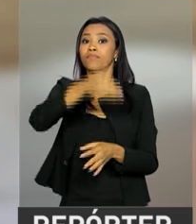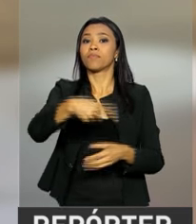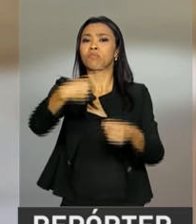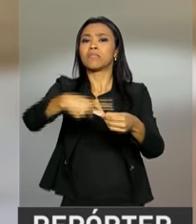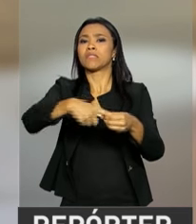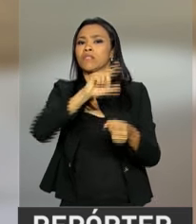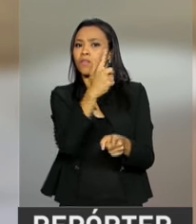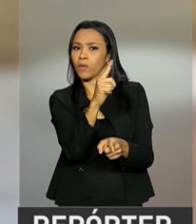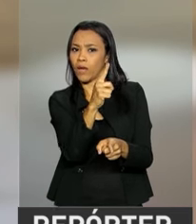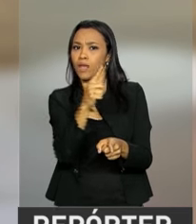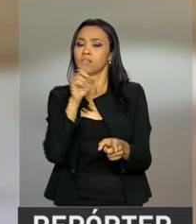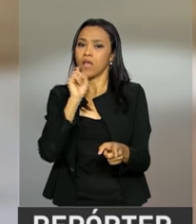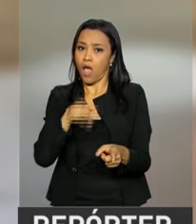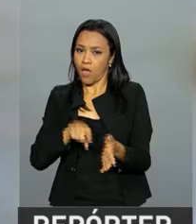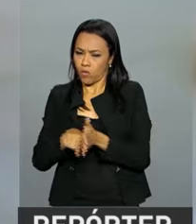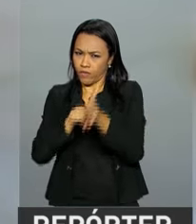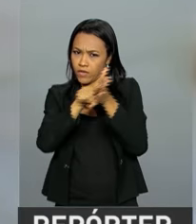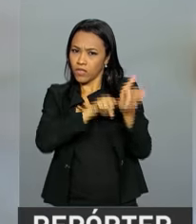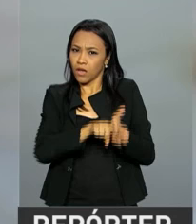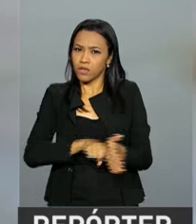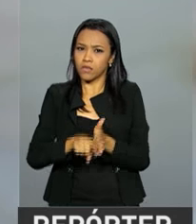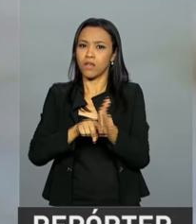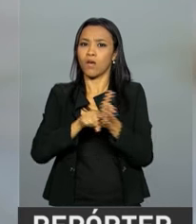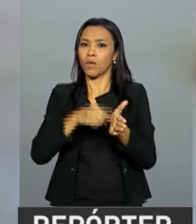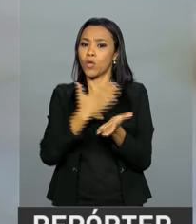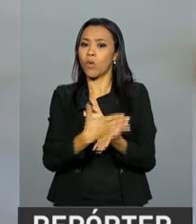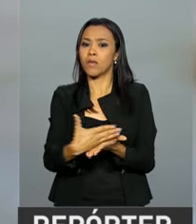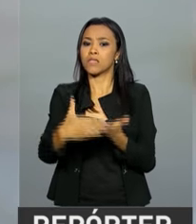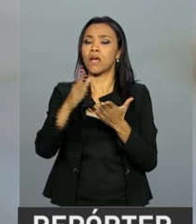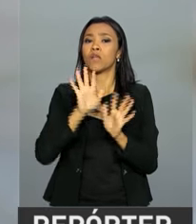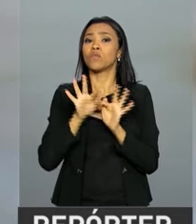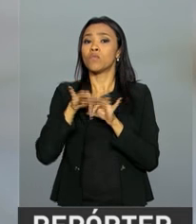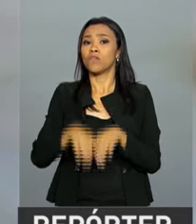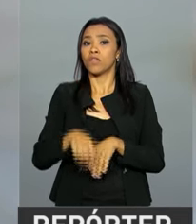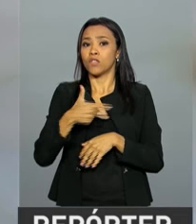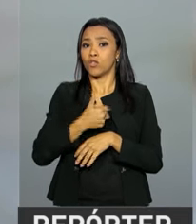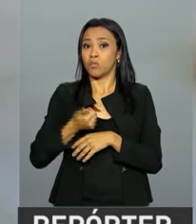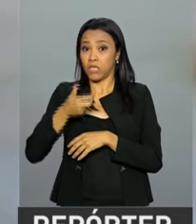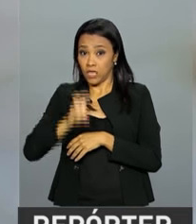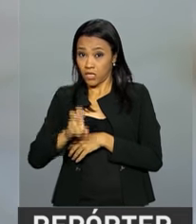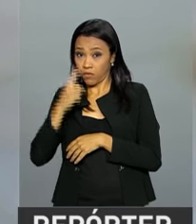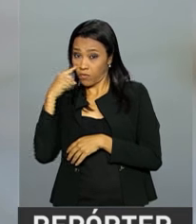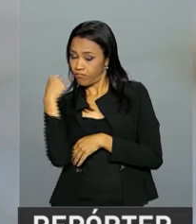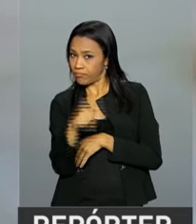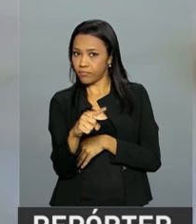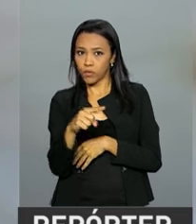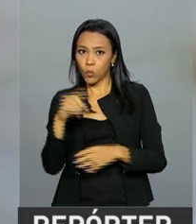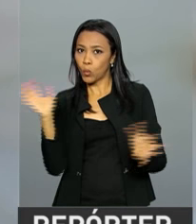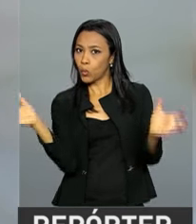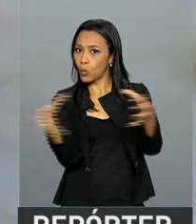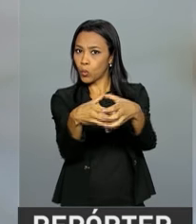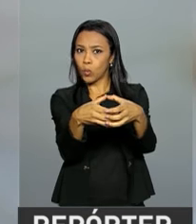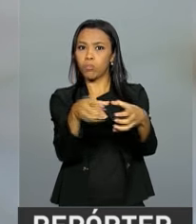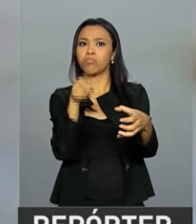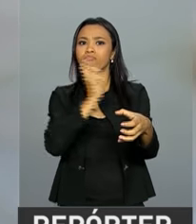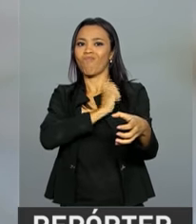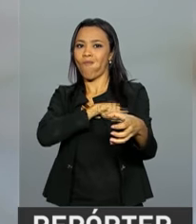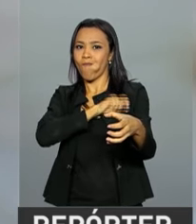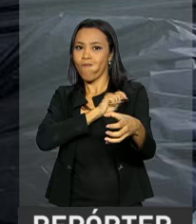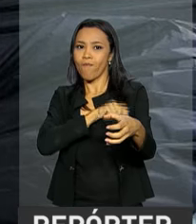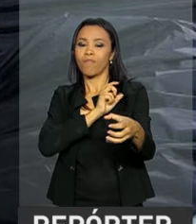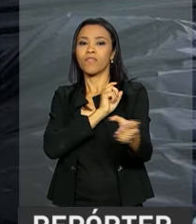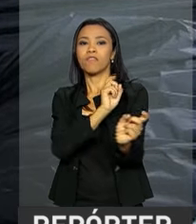em Goiás. Com as investigações que começaram no final de 2015, foi identificado um grupo criminoso que